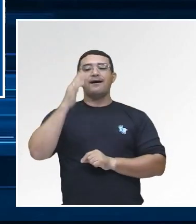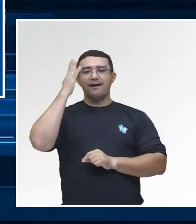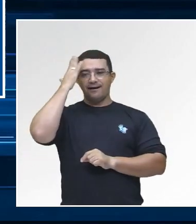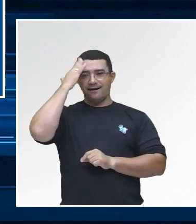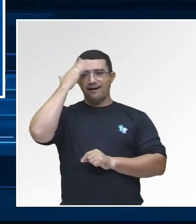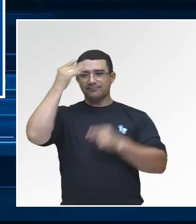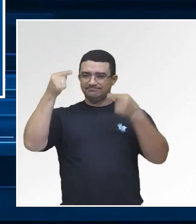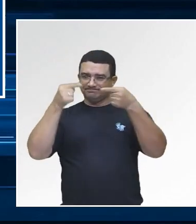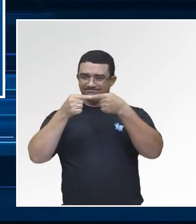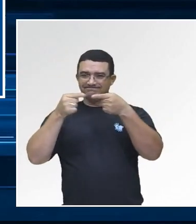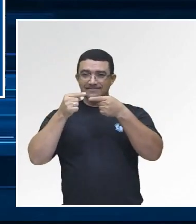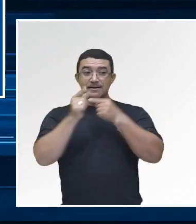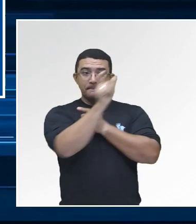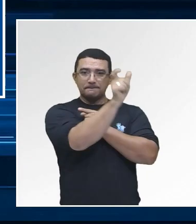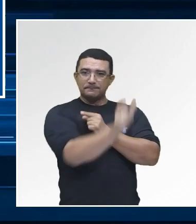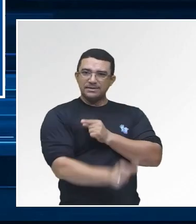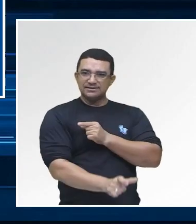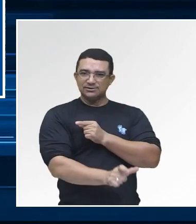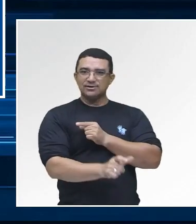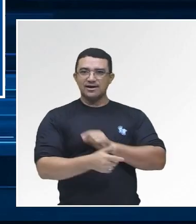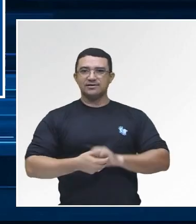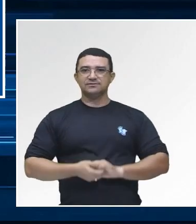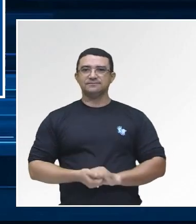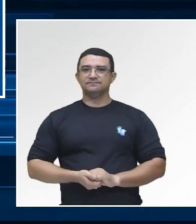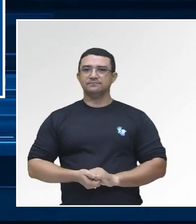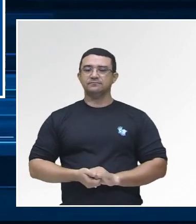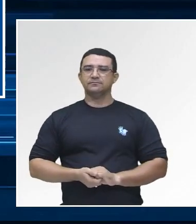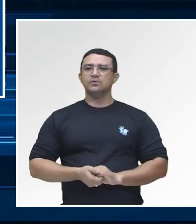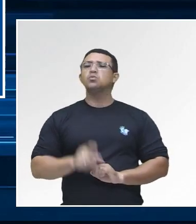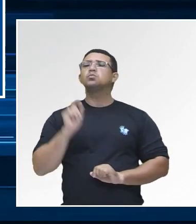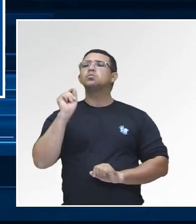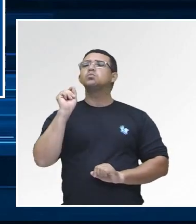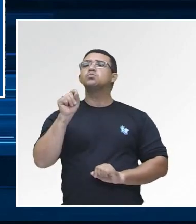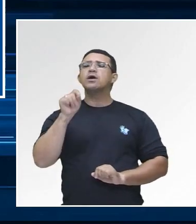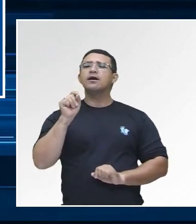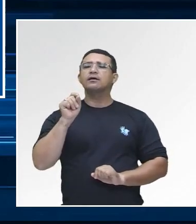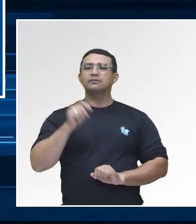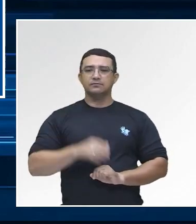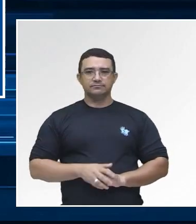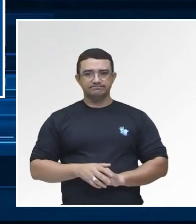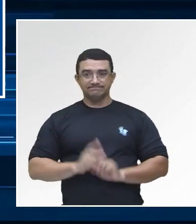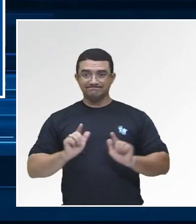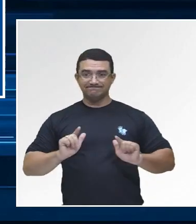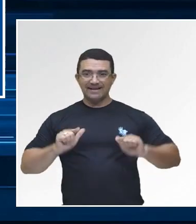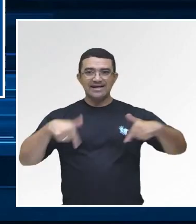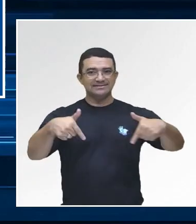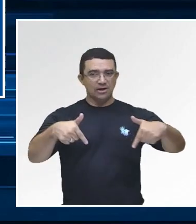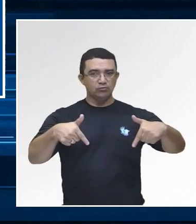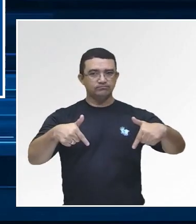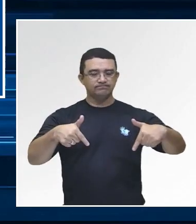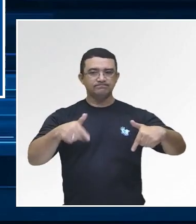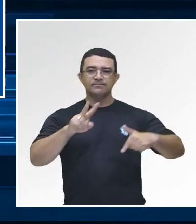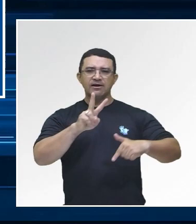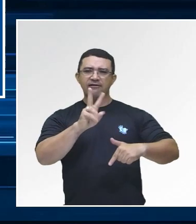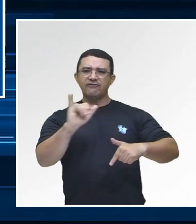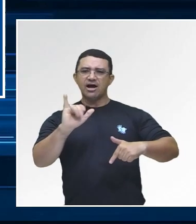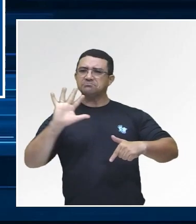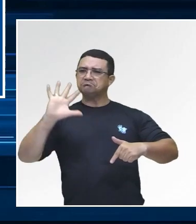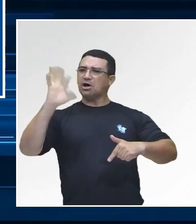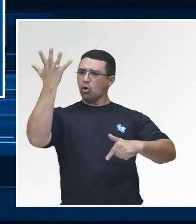relacionado aos personagens. O que? São as ações, é o que vai acontecer